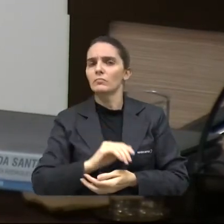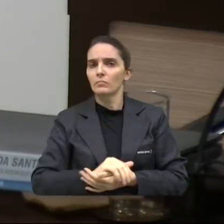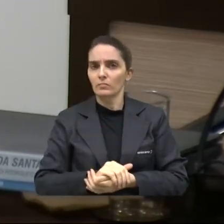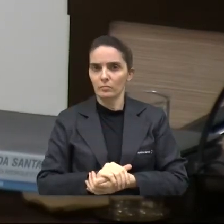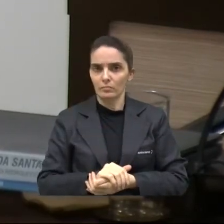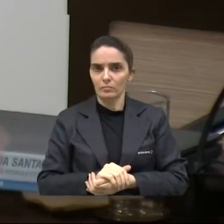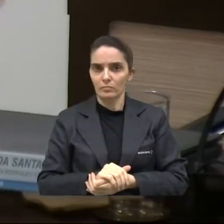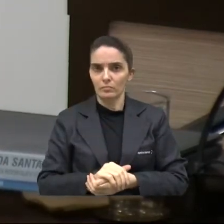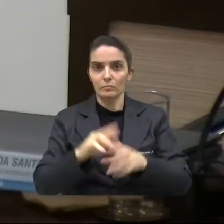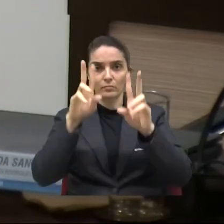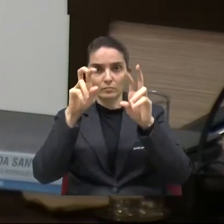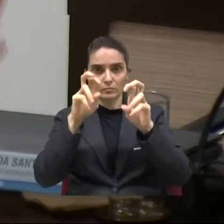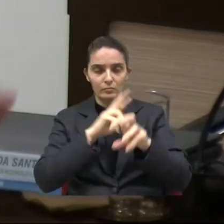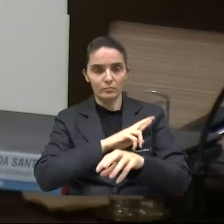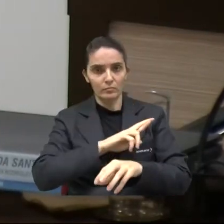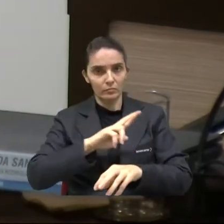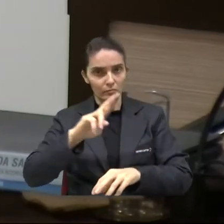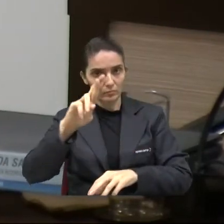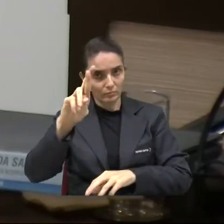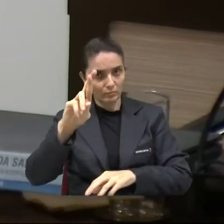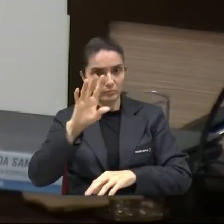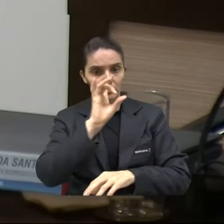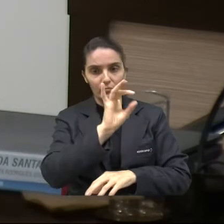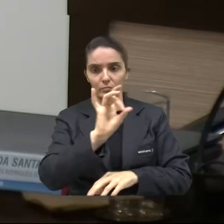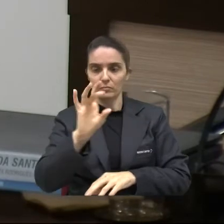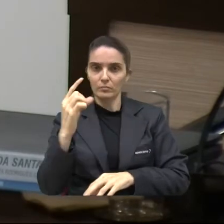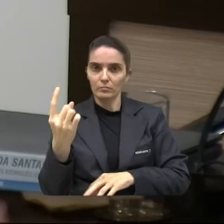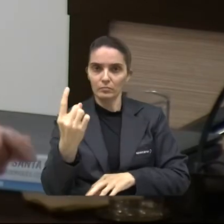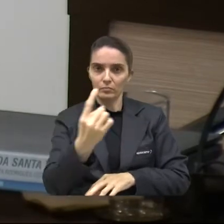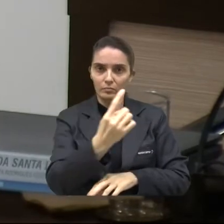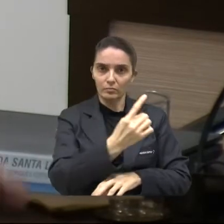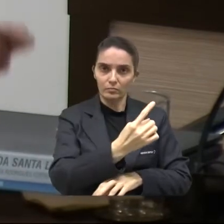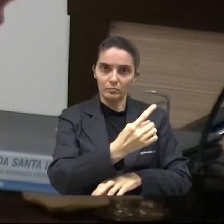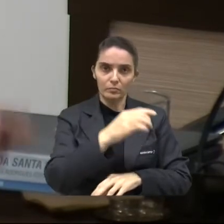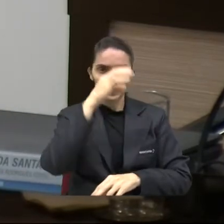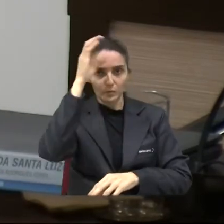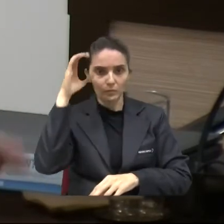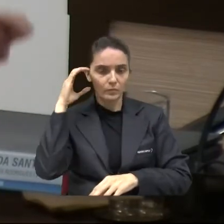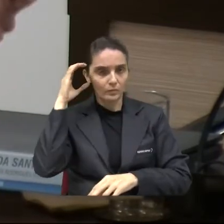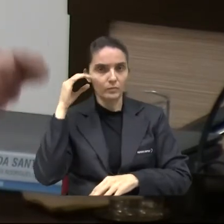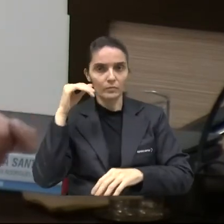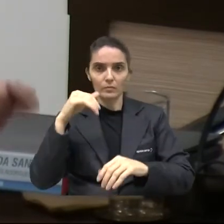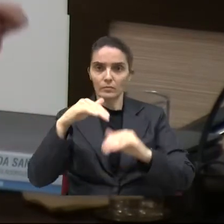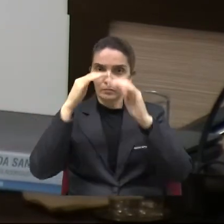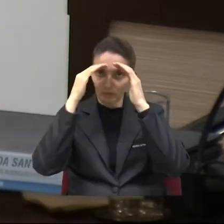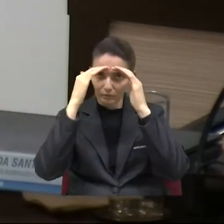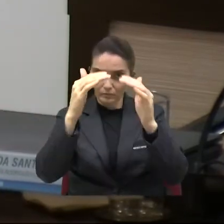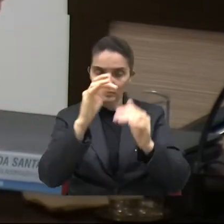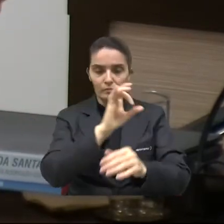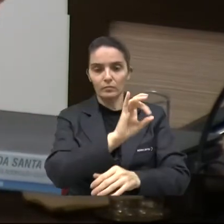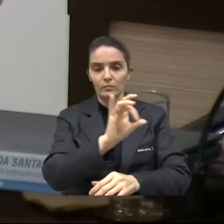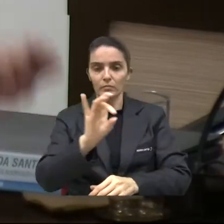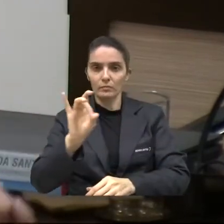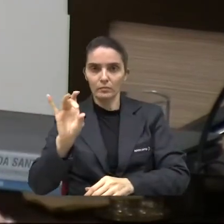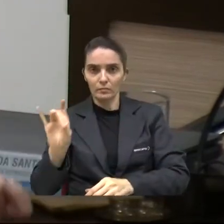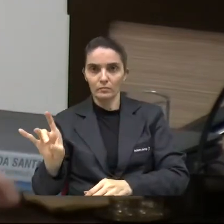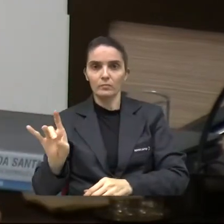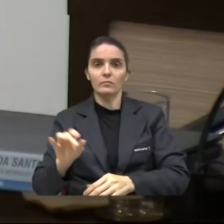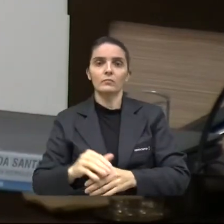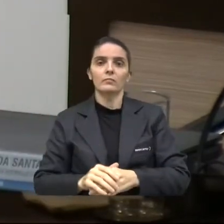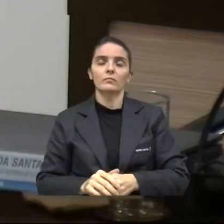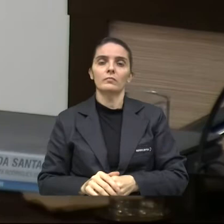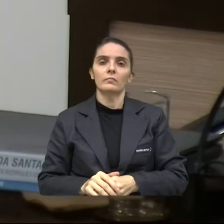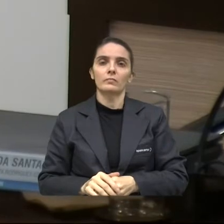questões religiosas, que é convicção pessoal de cada um, e eu respeito e defendo até o fim que cada um exerça a